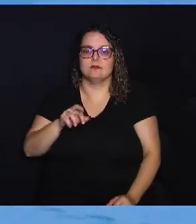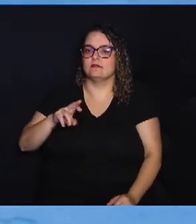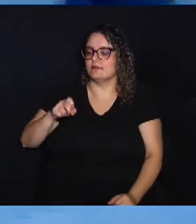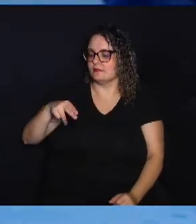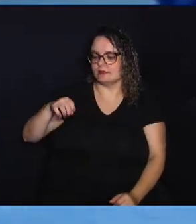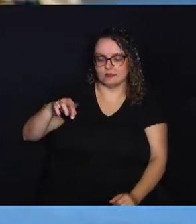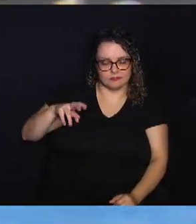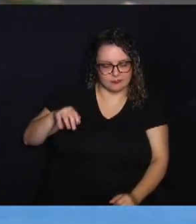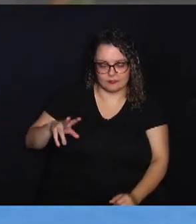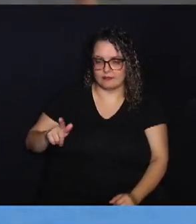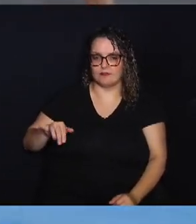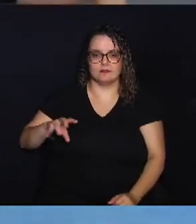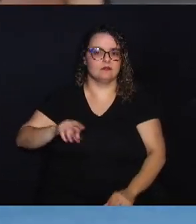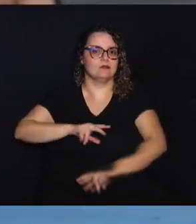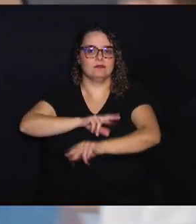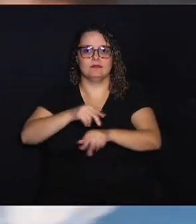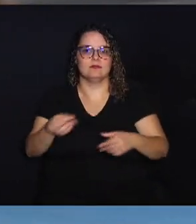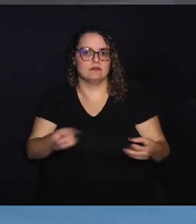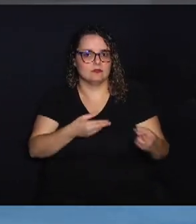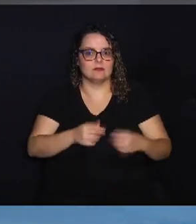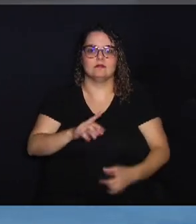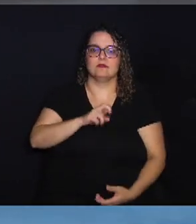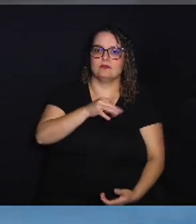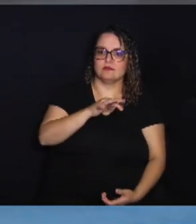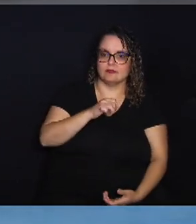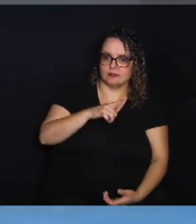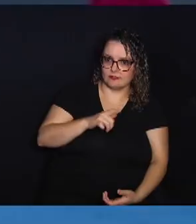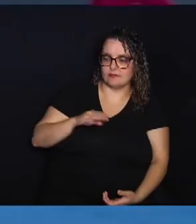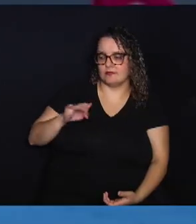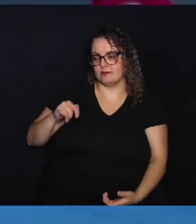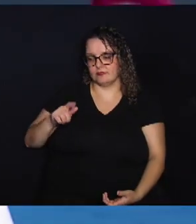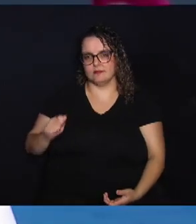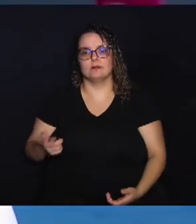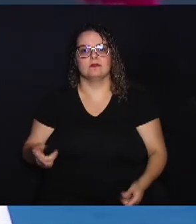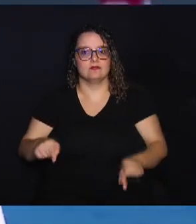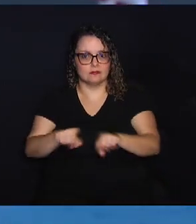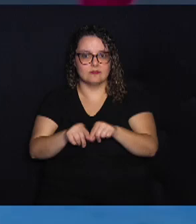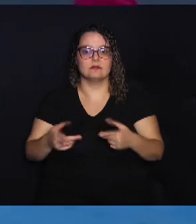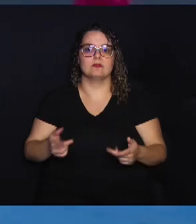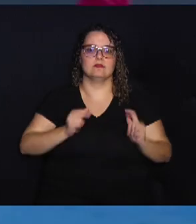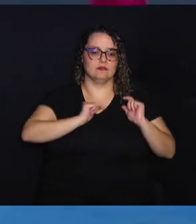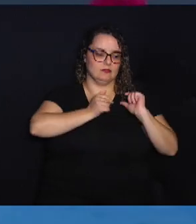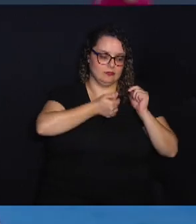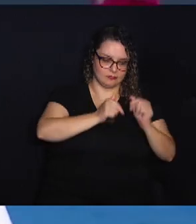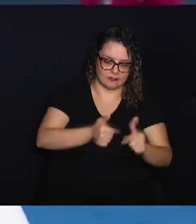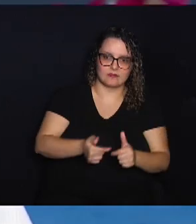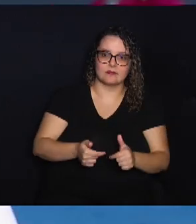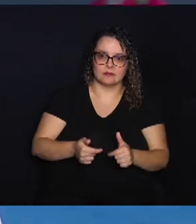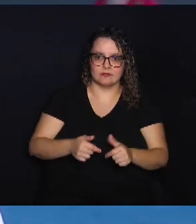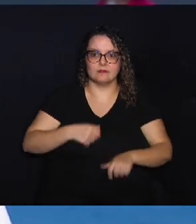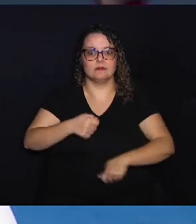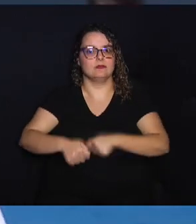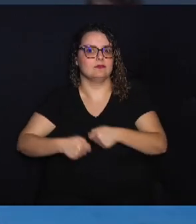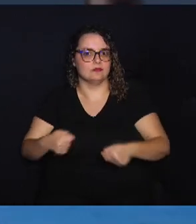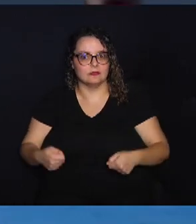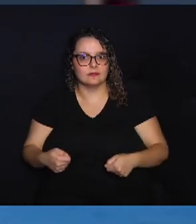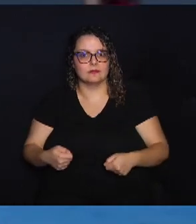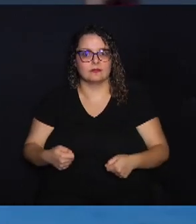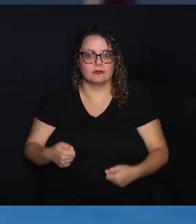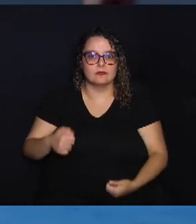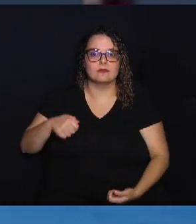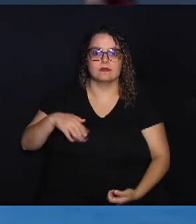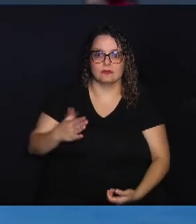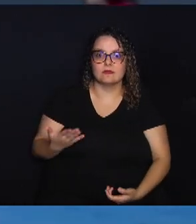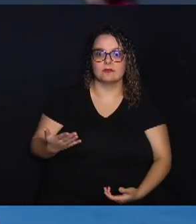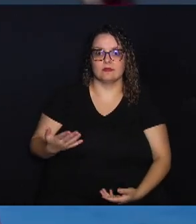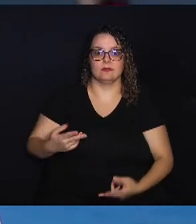Guilherme, e aí agora para as novas gerações com Rafaela Silva e Bia Souza. Então, é tradição. O judô está ficando cada vez